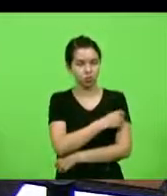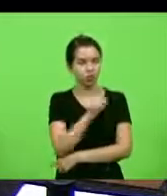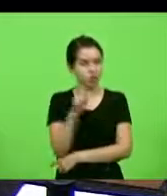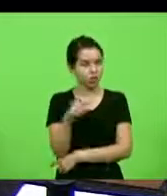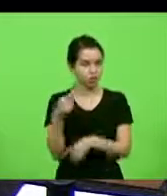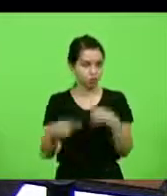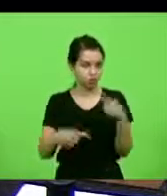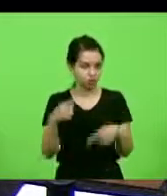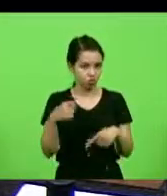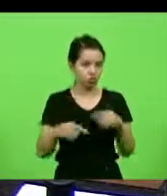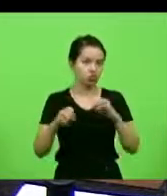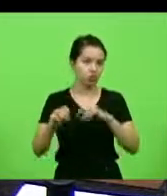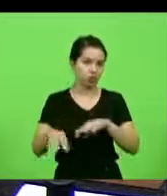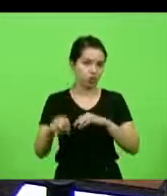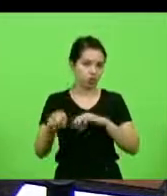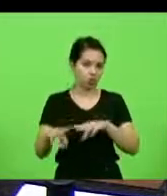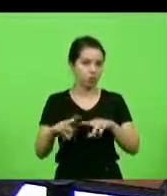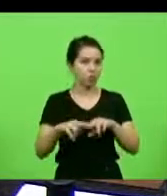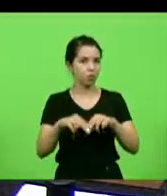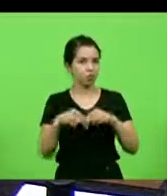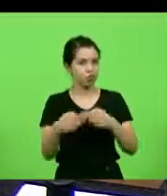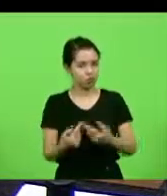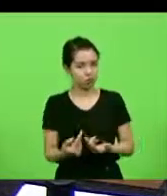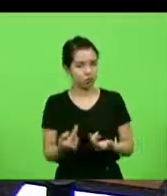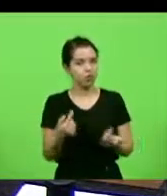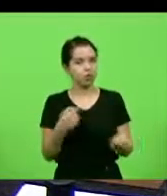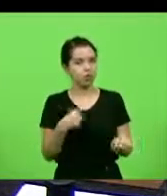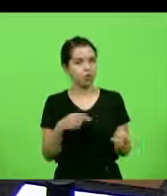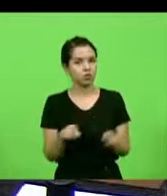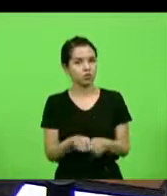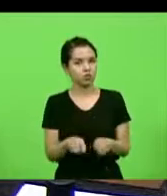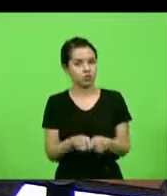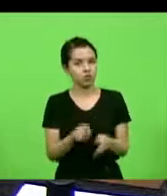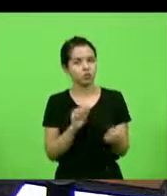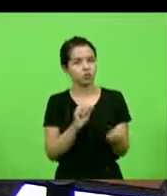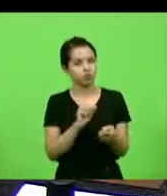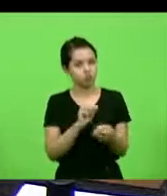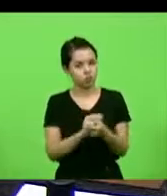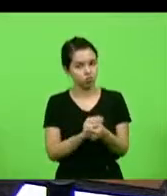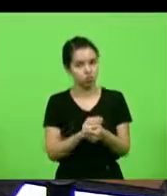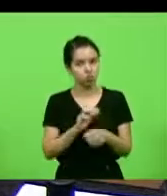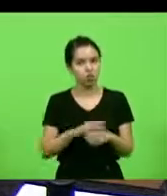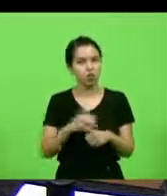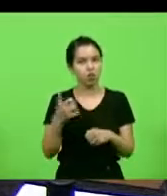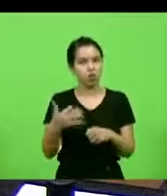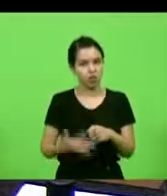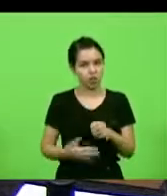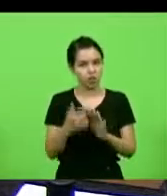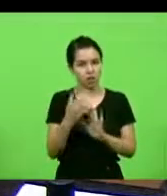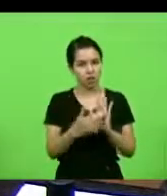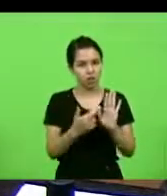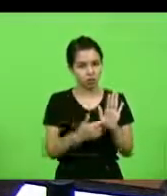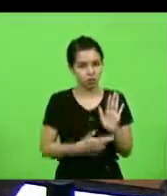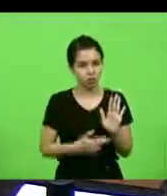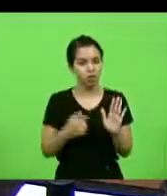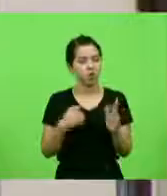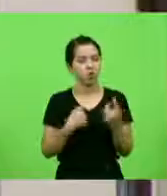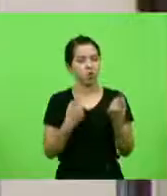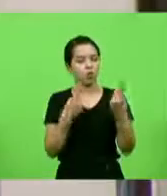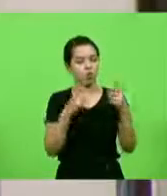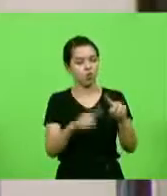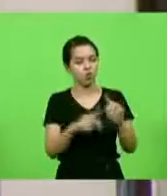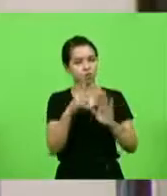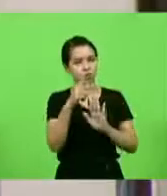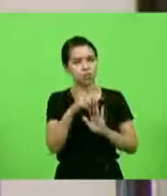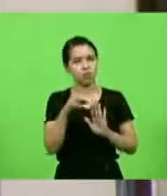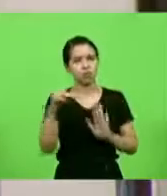educação. Por isso, eu também, junto com a relatora da matéria, fui contrário a esse projeto de lei. A palavra é o